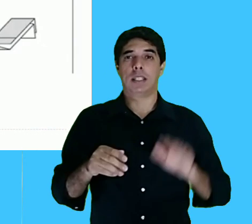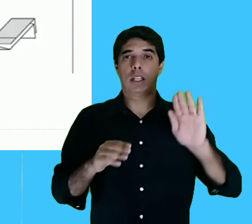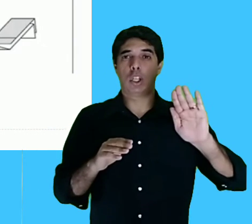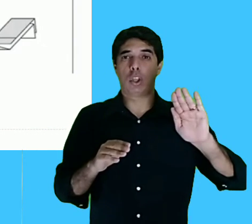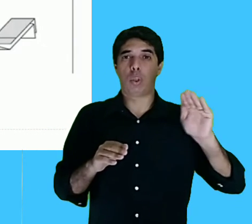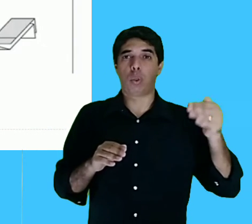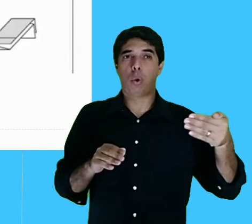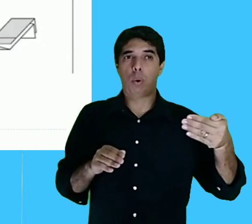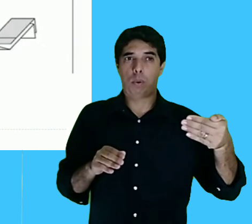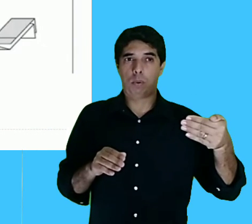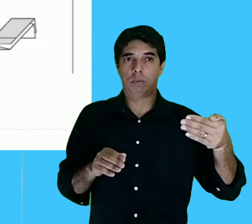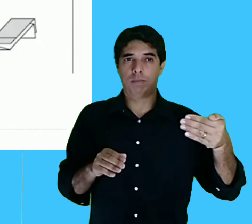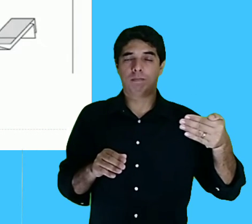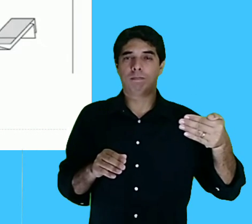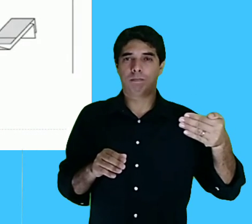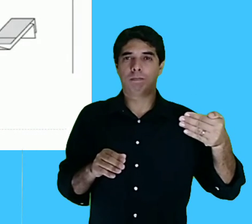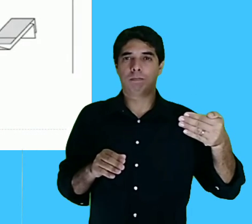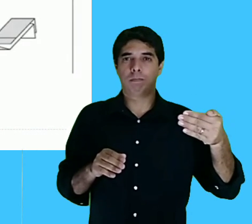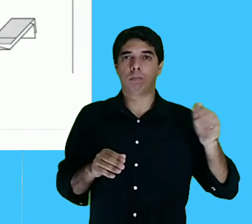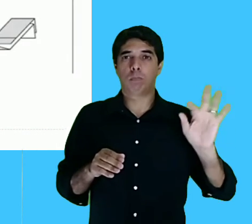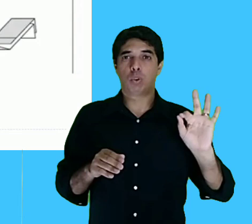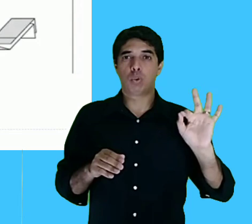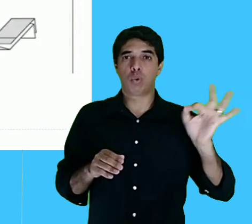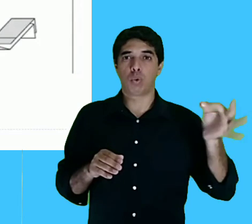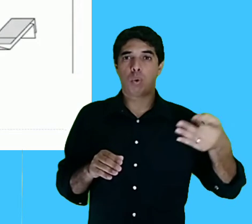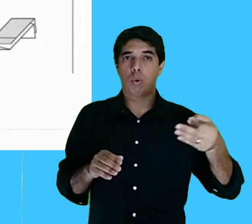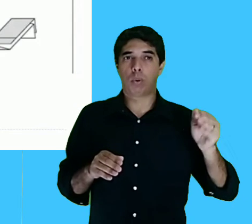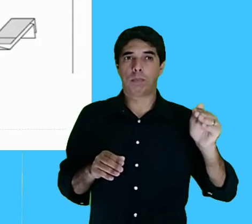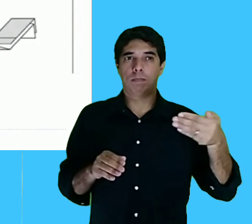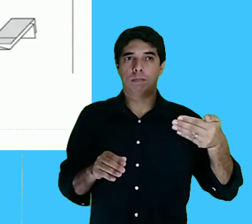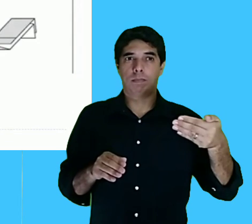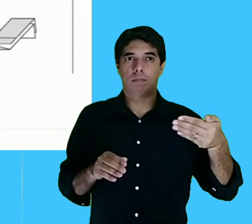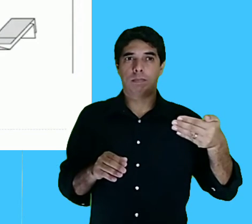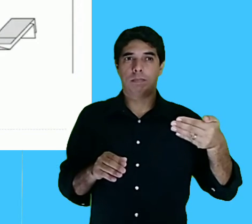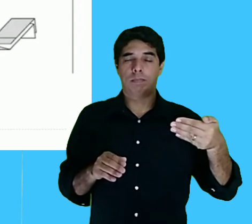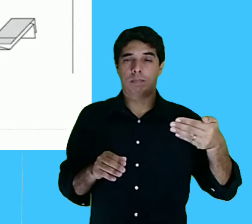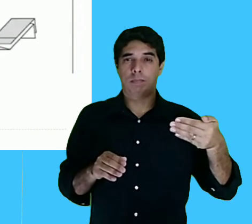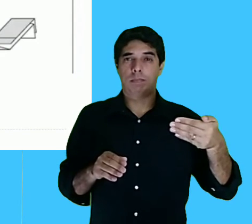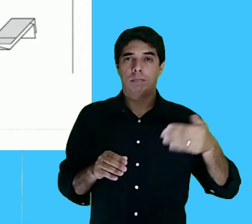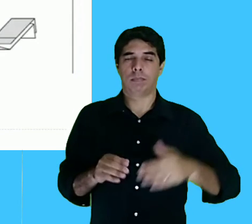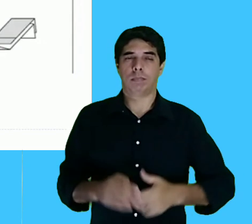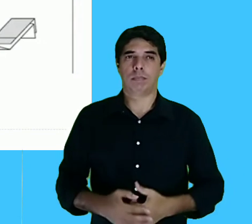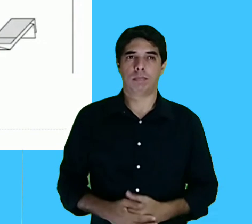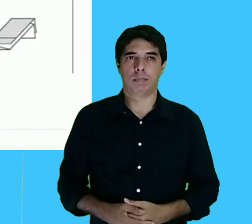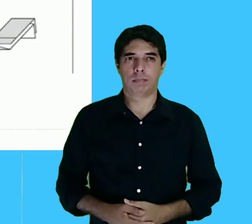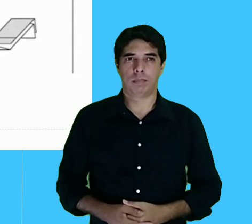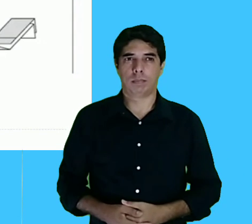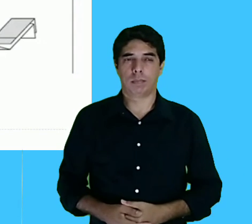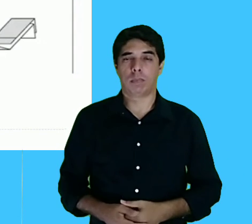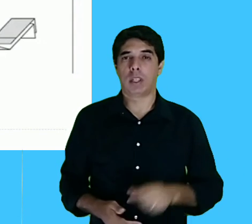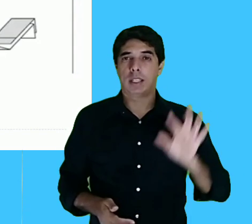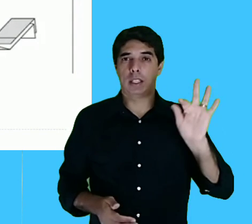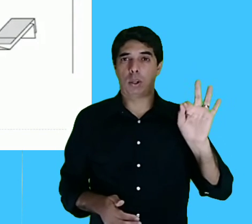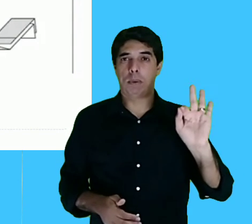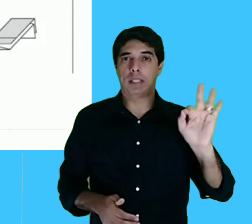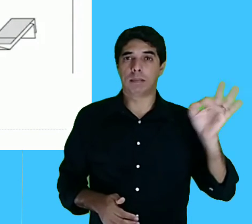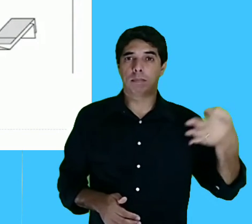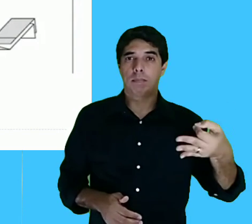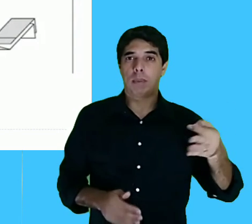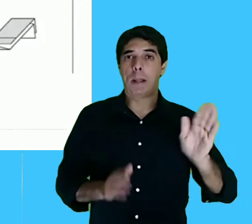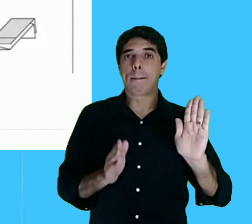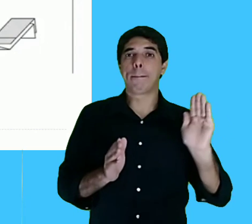dobrada horizontalmente, na hora de arquivar, para não pegar essa partezinha aqui, né? Então, ele é dobrado para trás.